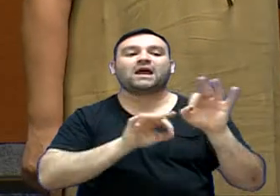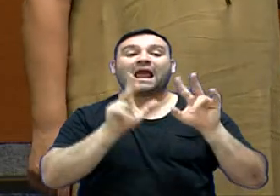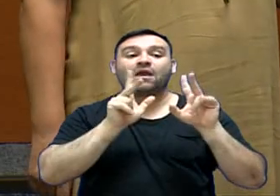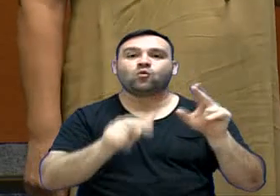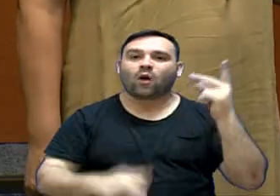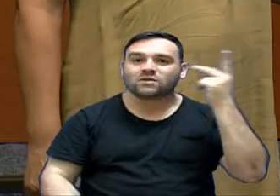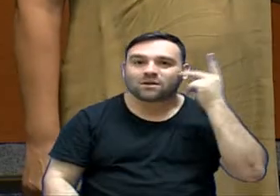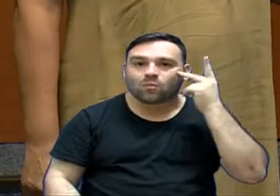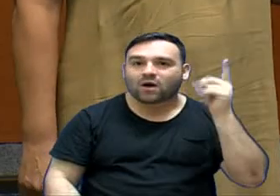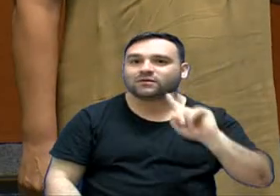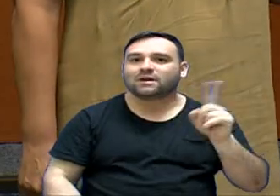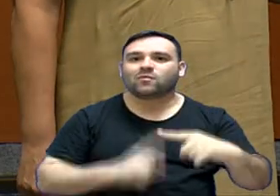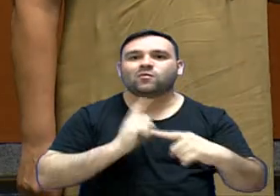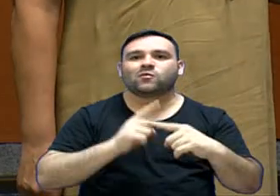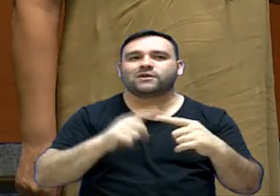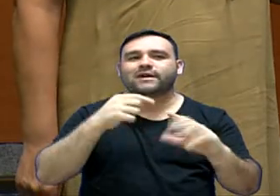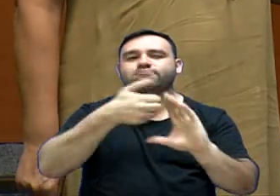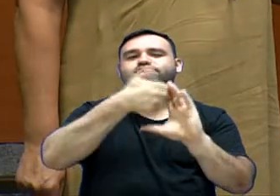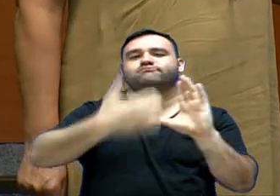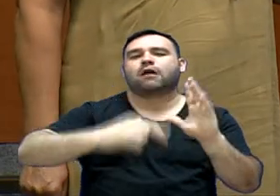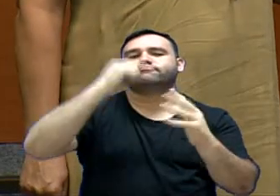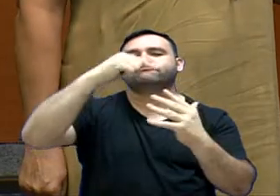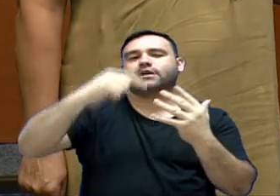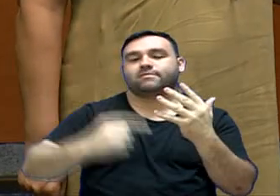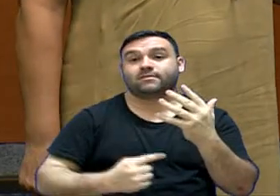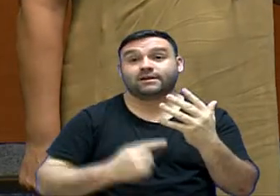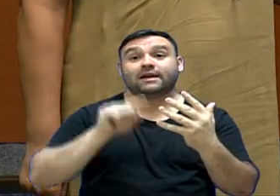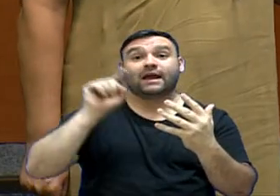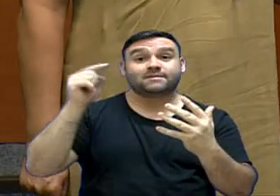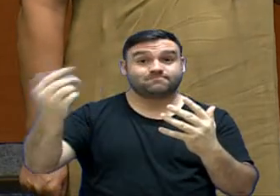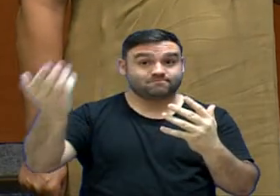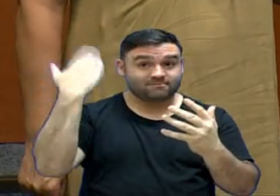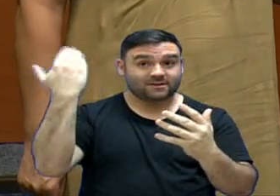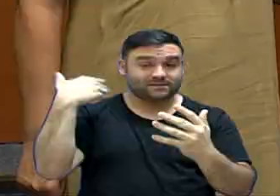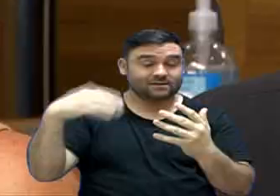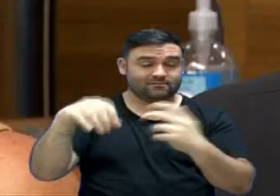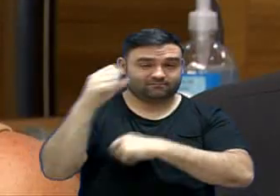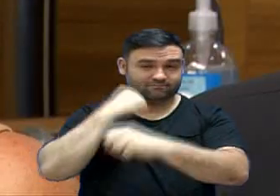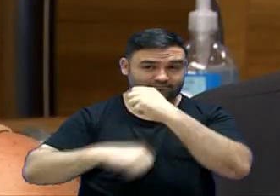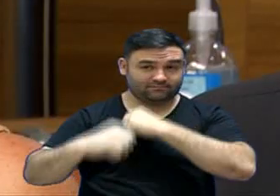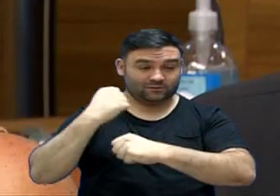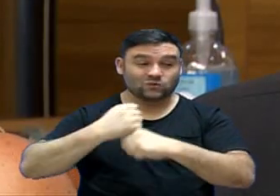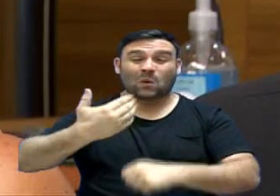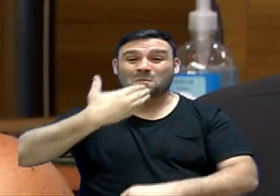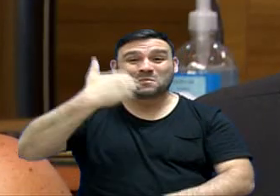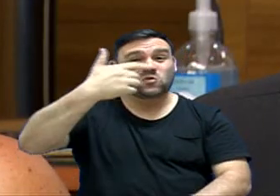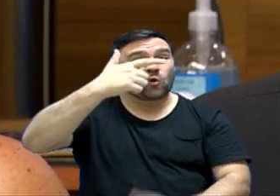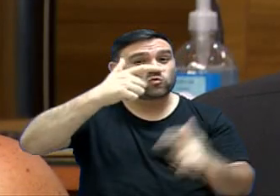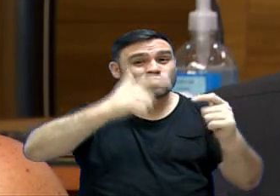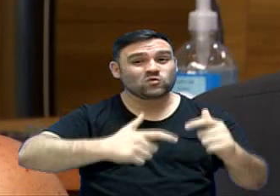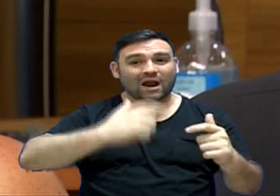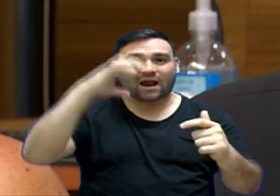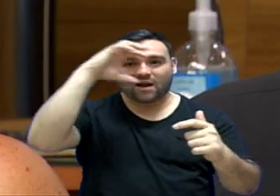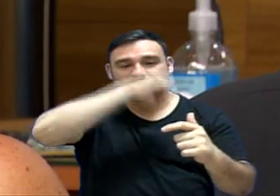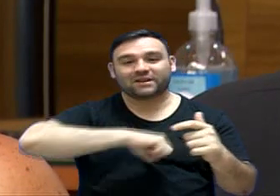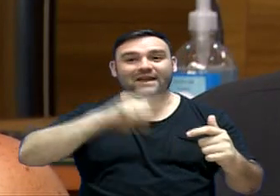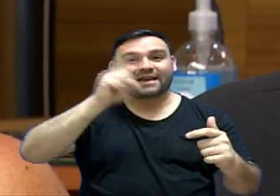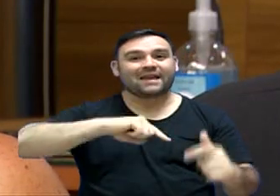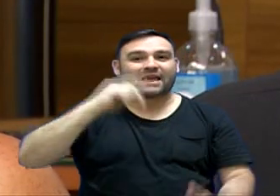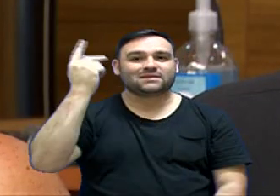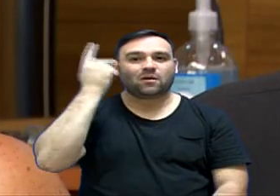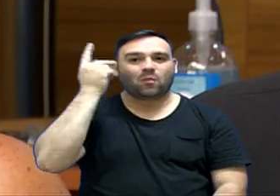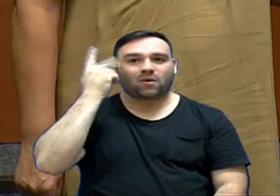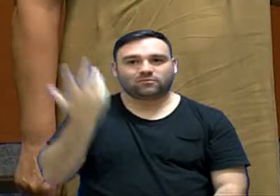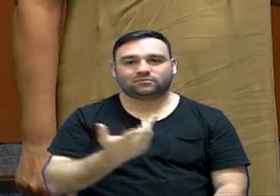Paulo, por uma série de características. E que, naquela ocasião, o melhor centro para se aprender otorrinolaringologia era em São